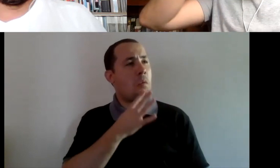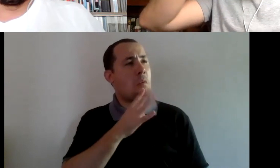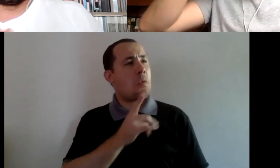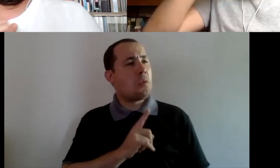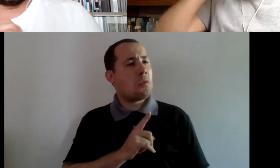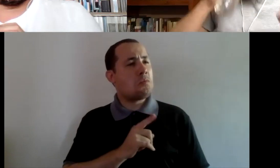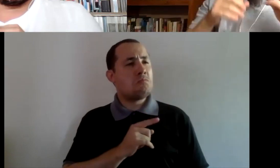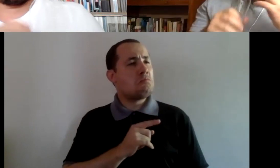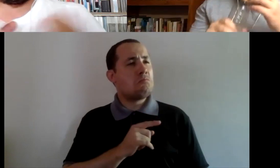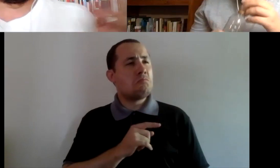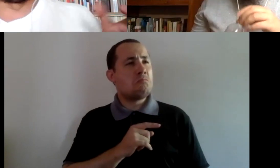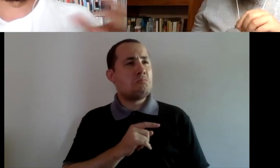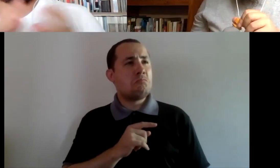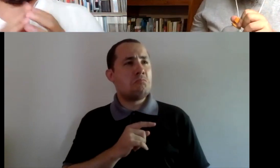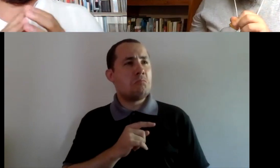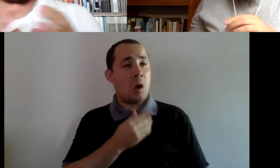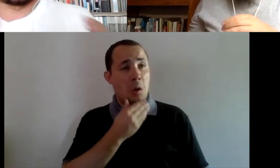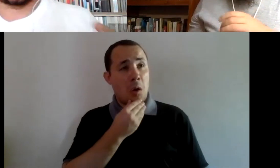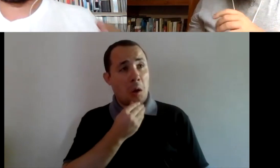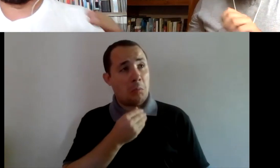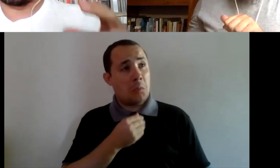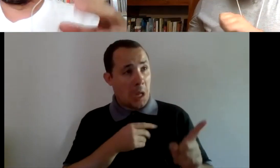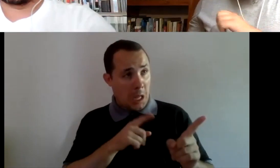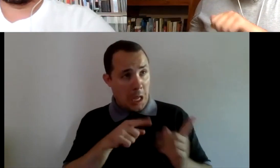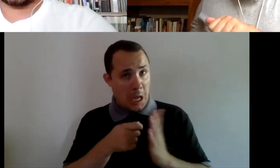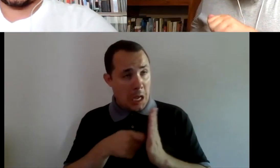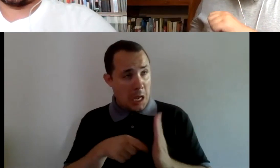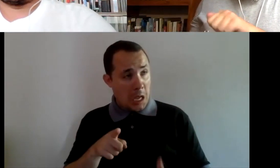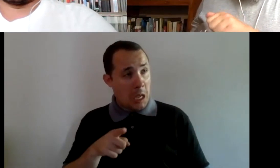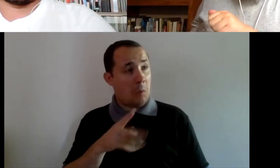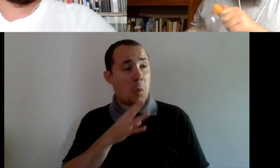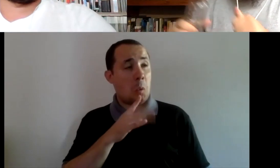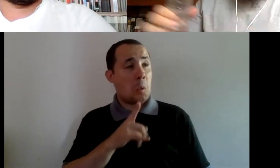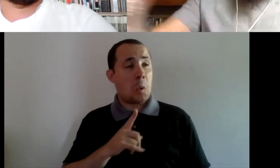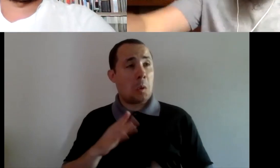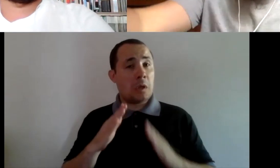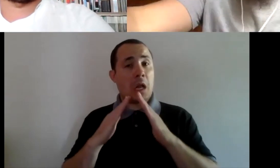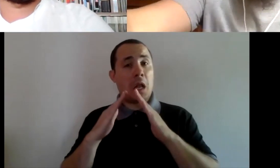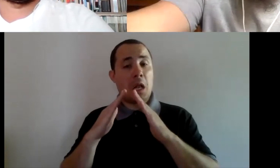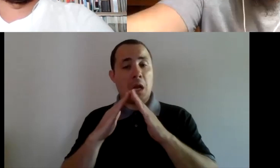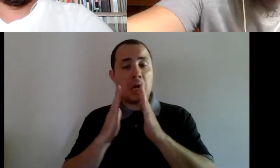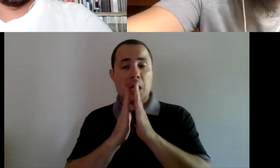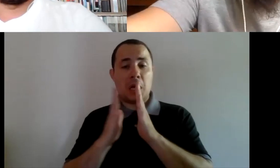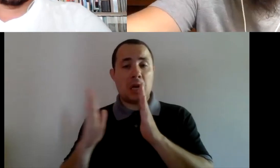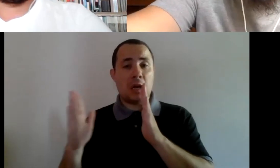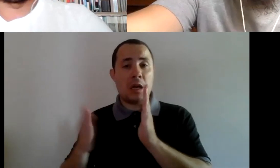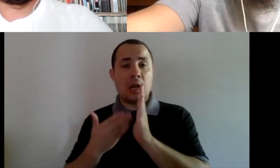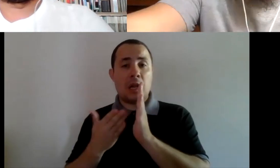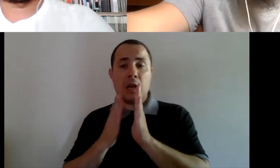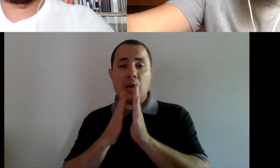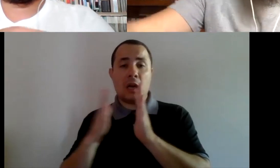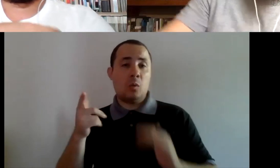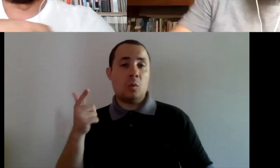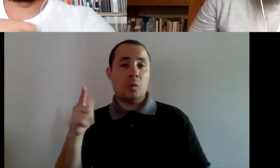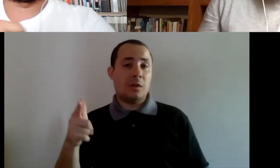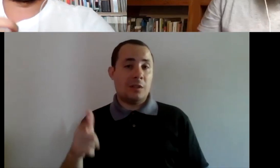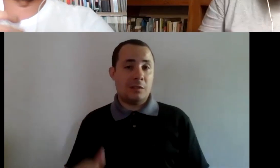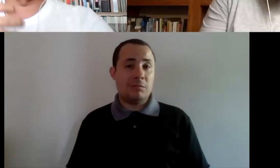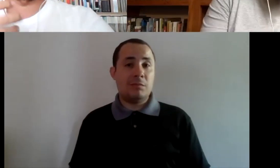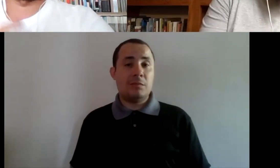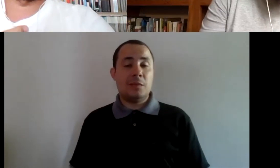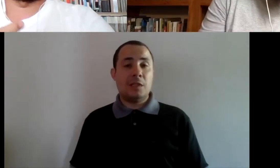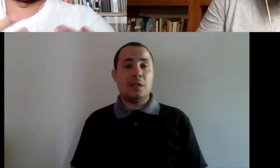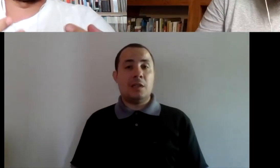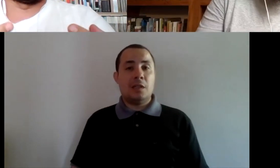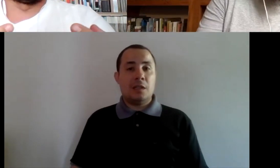Então, juntar essas duas pontas é ainda algo a ser feito também, né? Acho que pelo que a gente vai conversando até